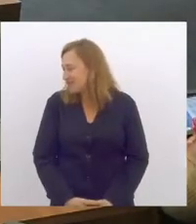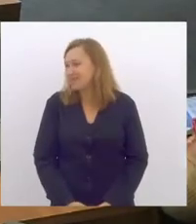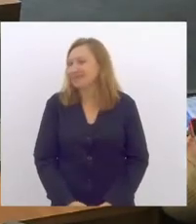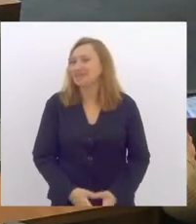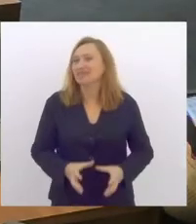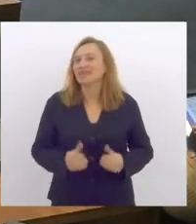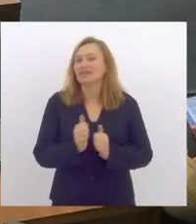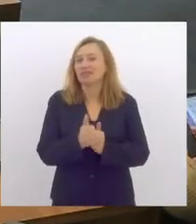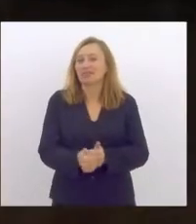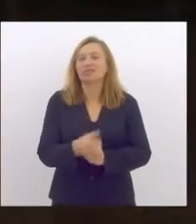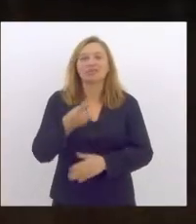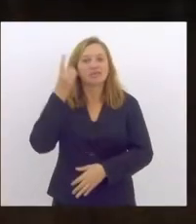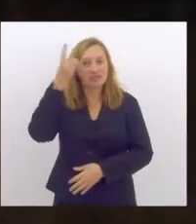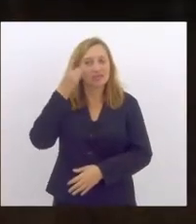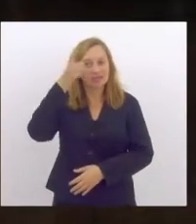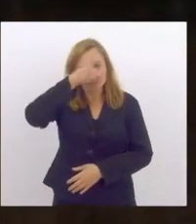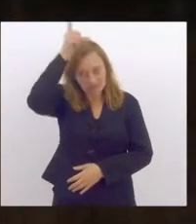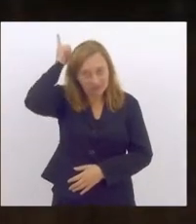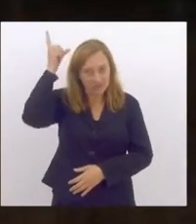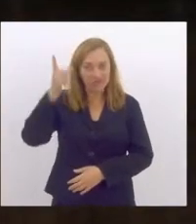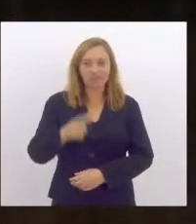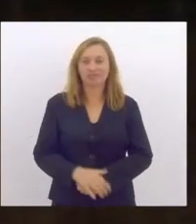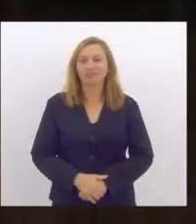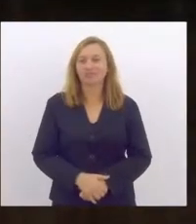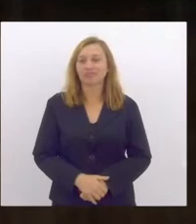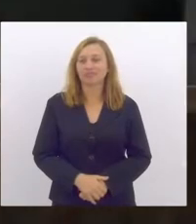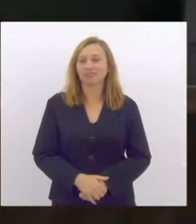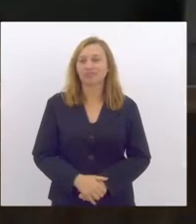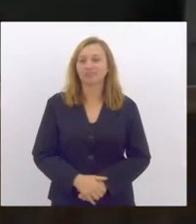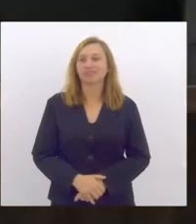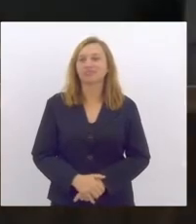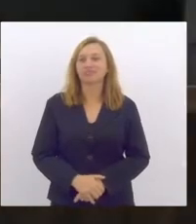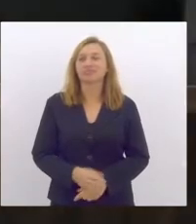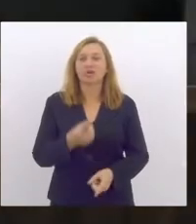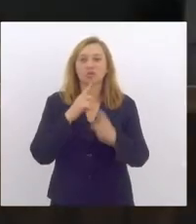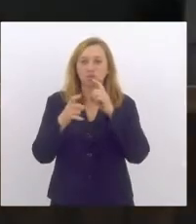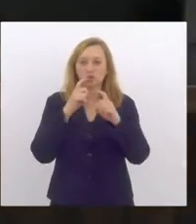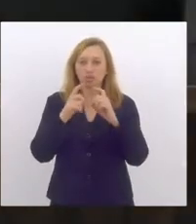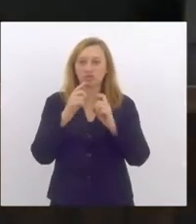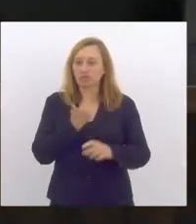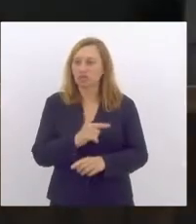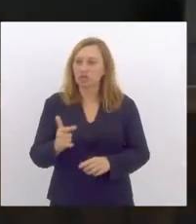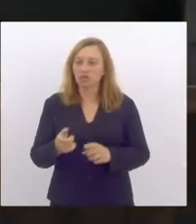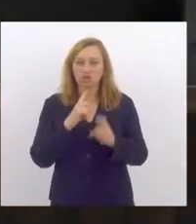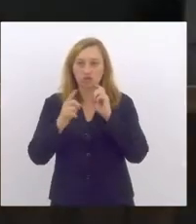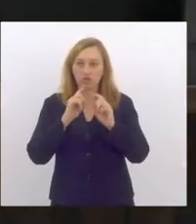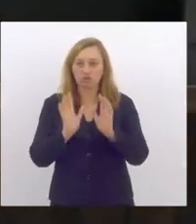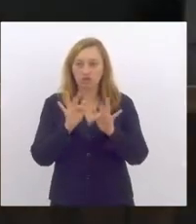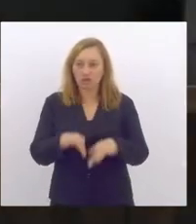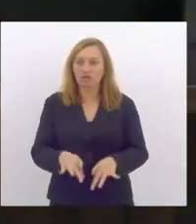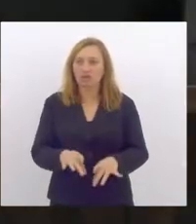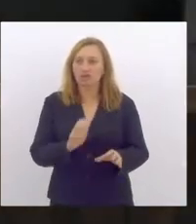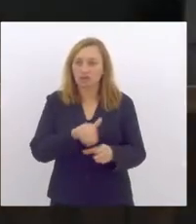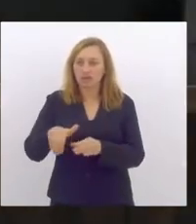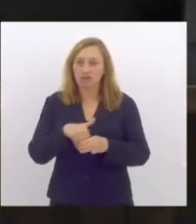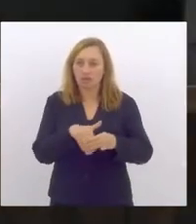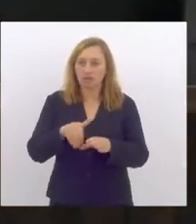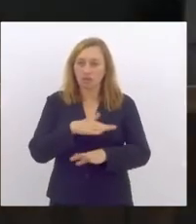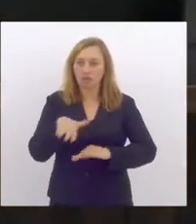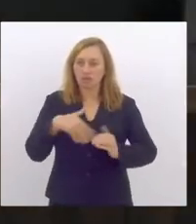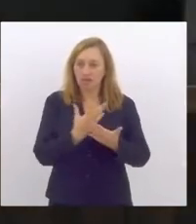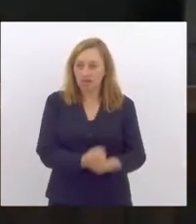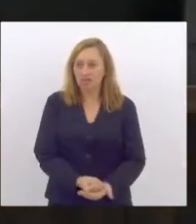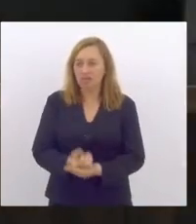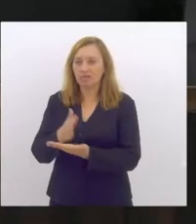Acompanha parecer do deputado Luiz Paulo Corrêa da Rocha. Com os pareceres emitidos em discussão, não havendo quem queira discutir, encerrada a discussão, em votação, se os